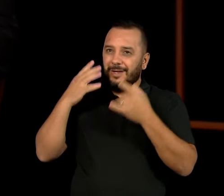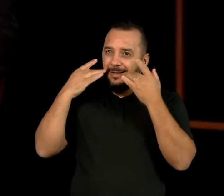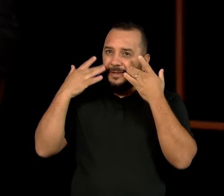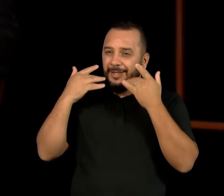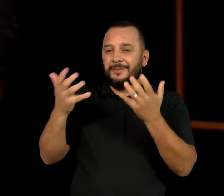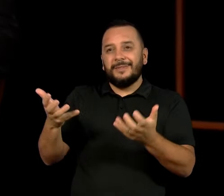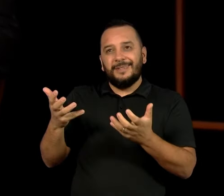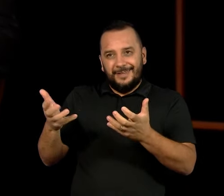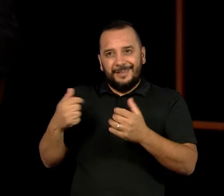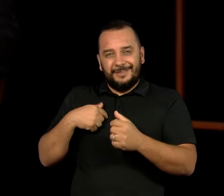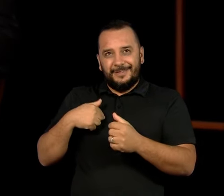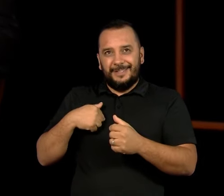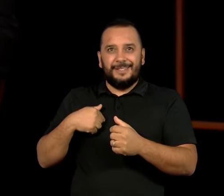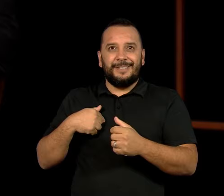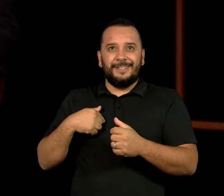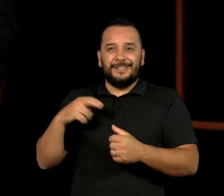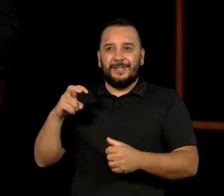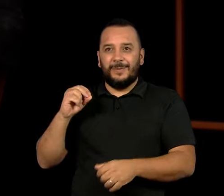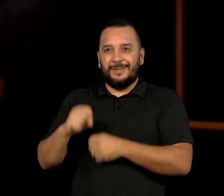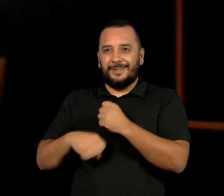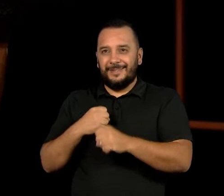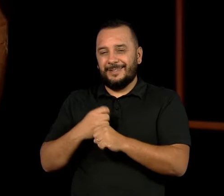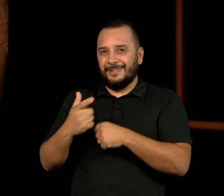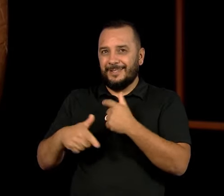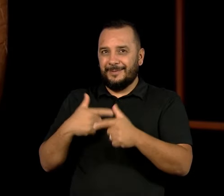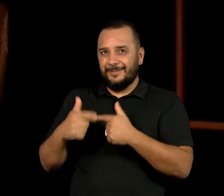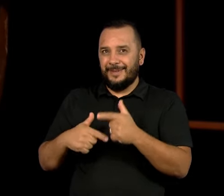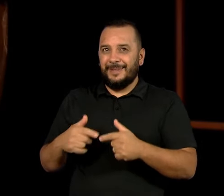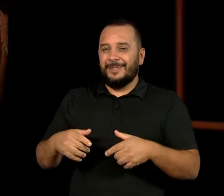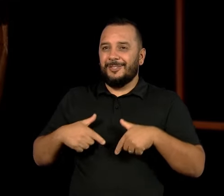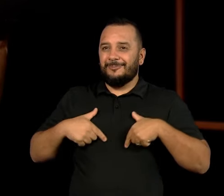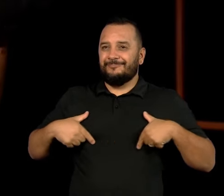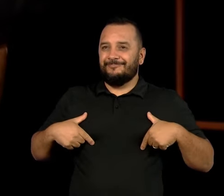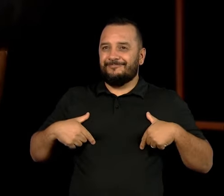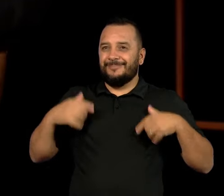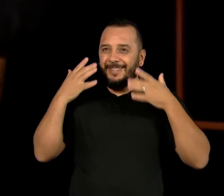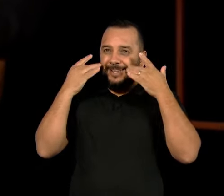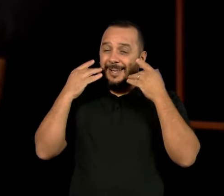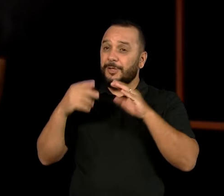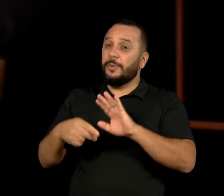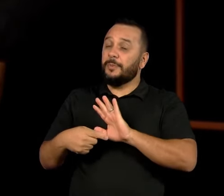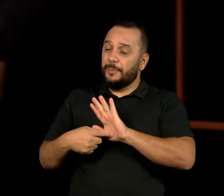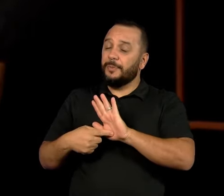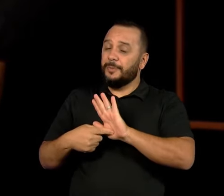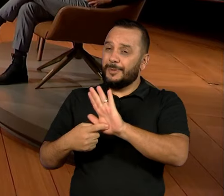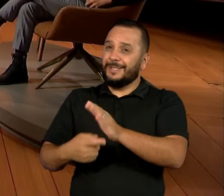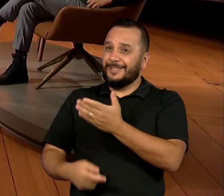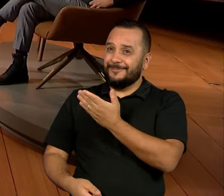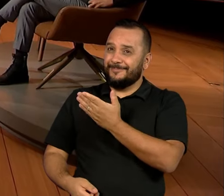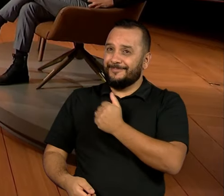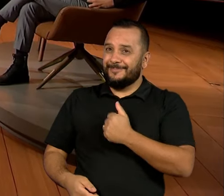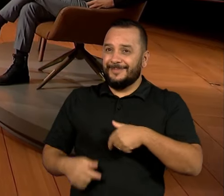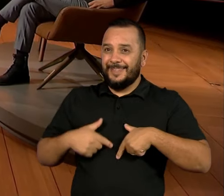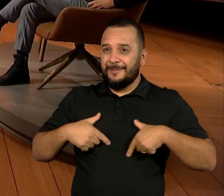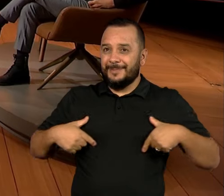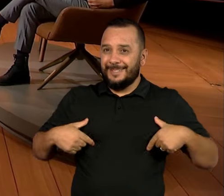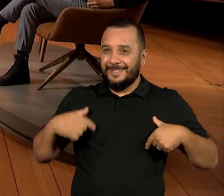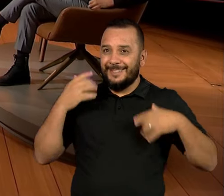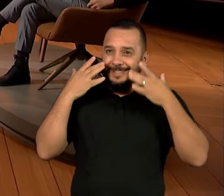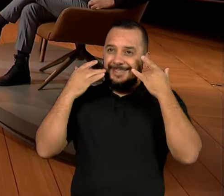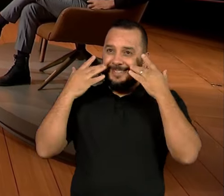essa vontade de que a minha celebração dos 50 anos de carreira seja nos palcos. Por isso que até que eu vim com essa camiseta hoje